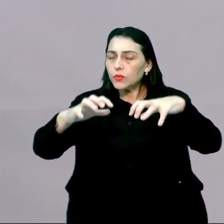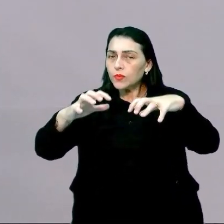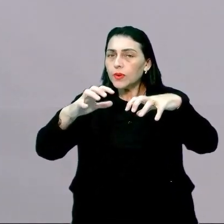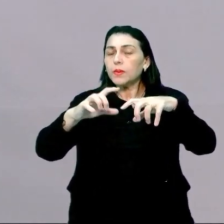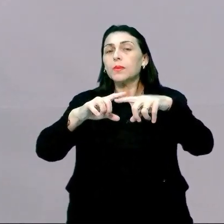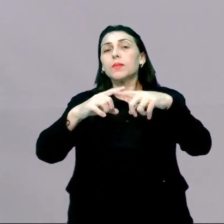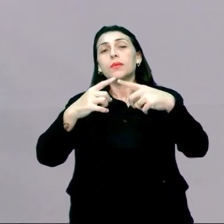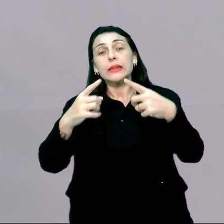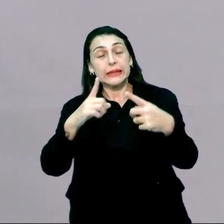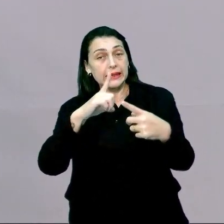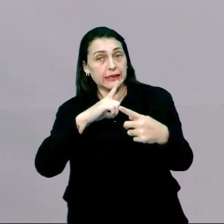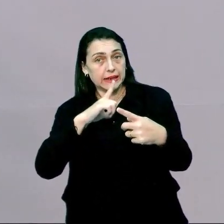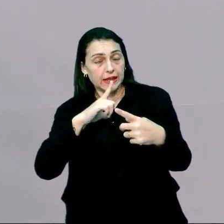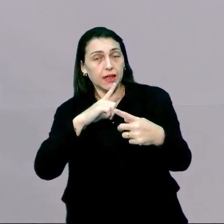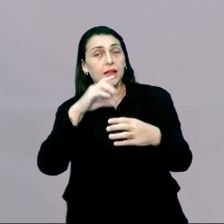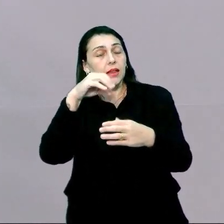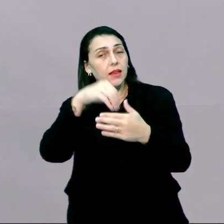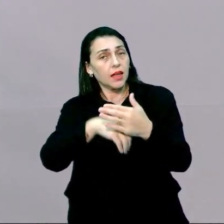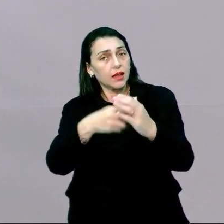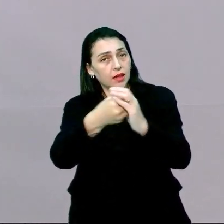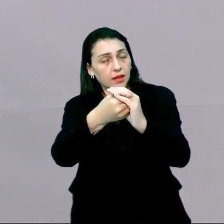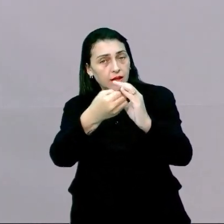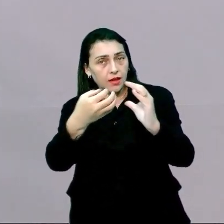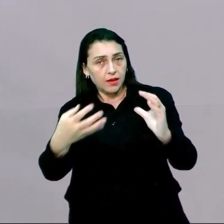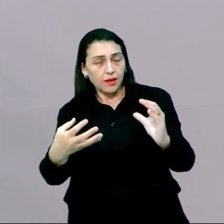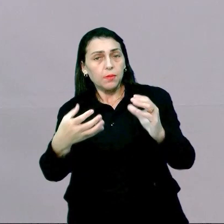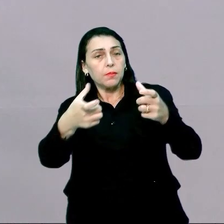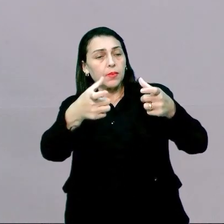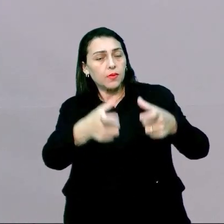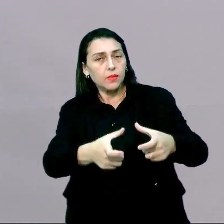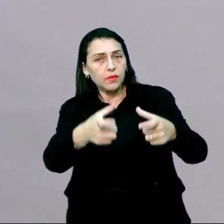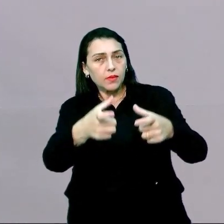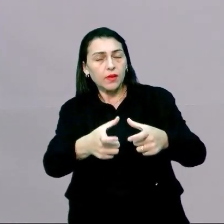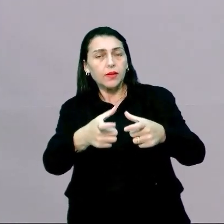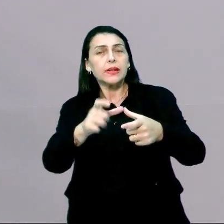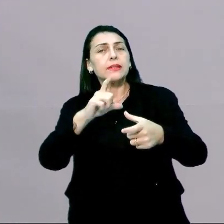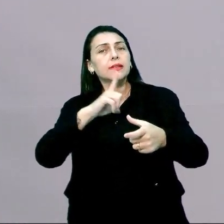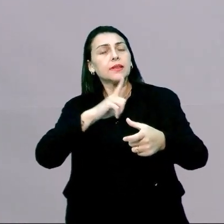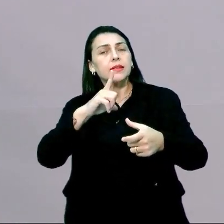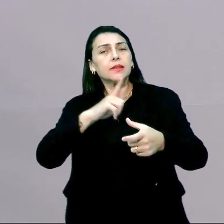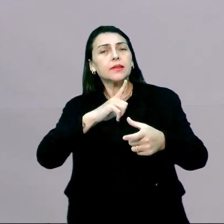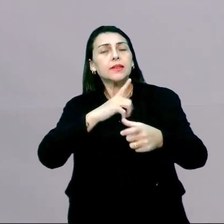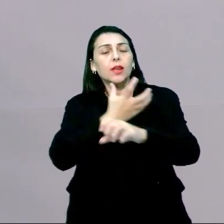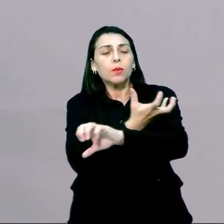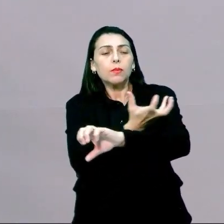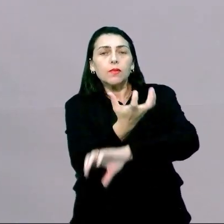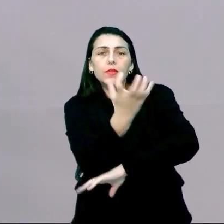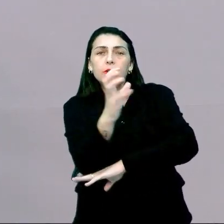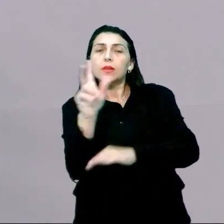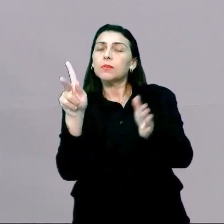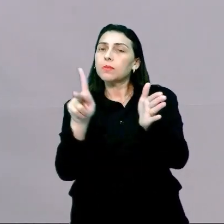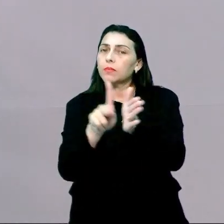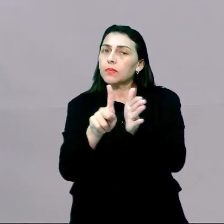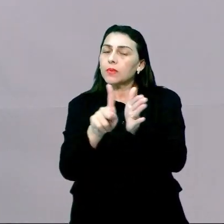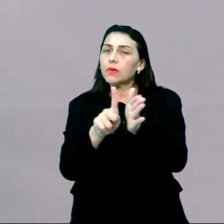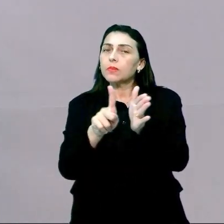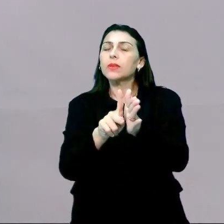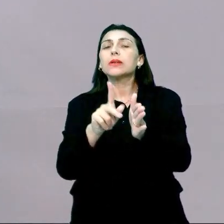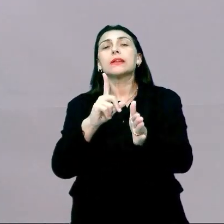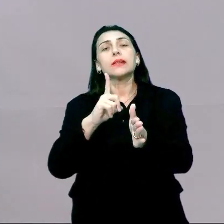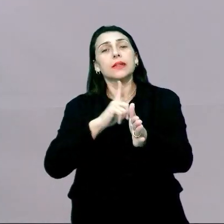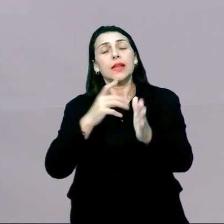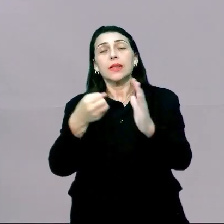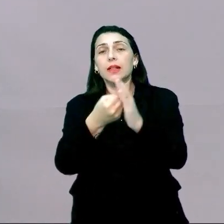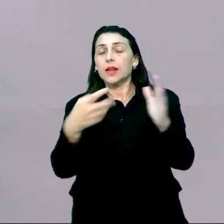Logo, dentro daquelas características para aquele local, a gente vai ter uma vegetação específica que vão atender